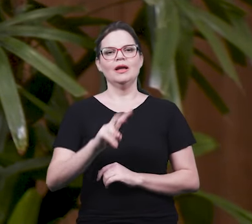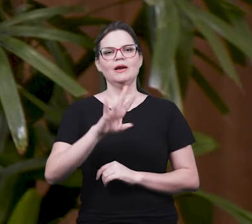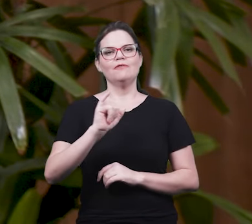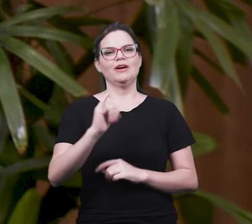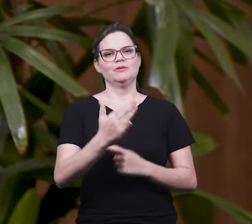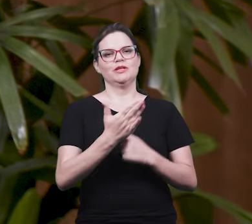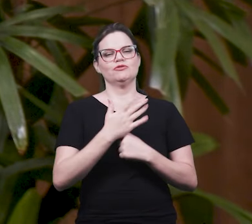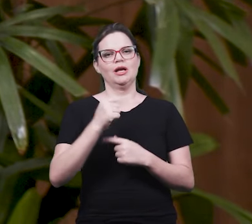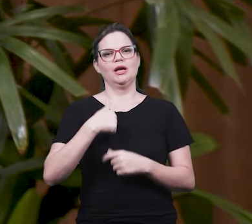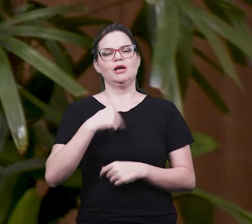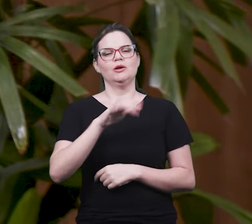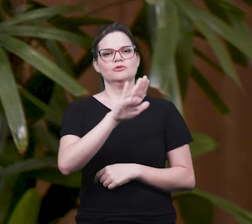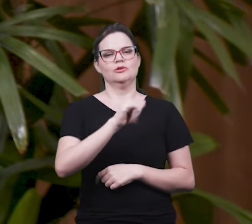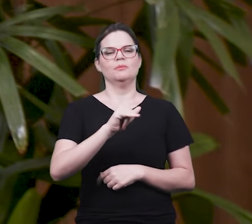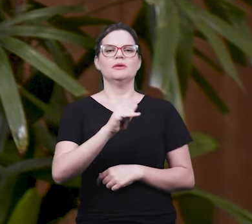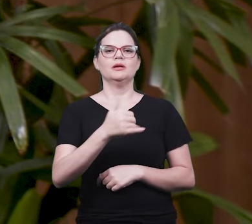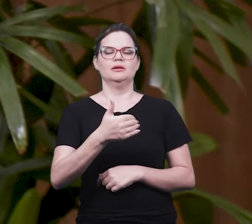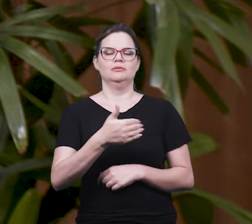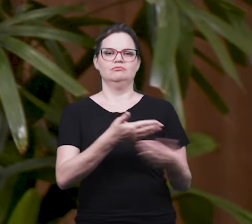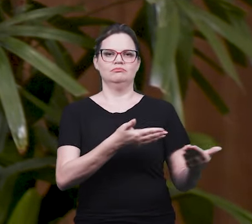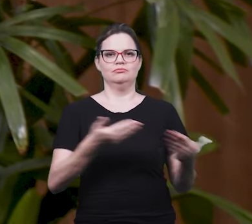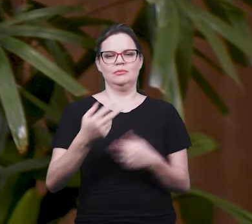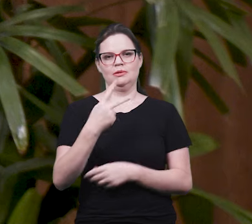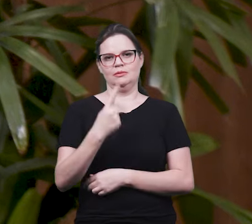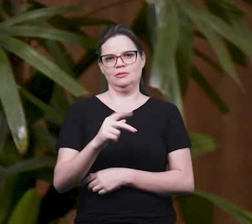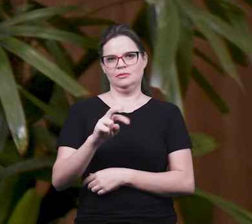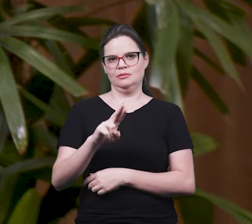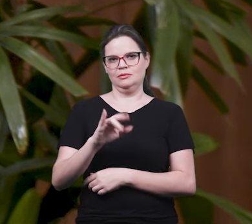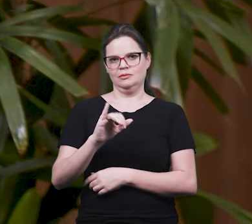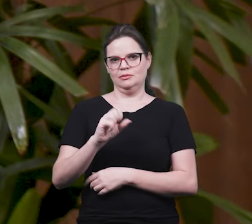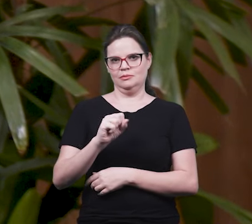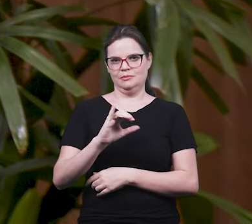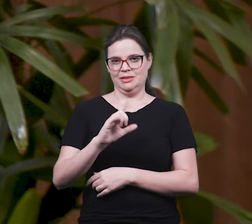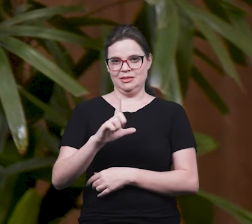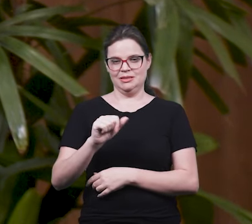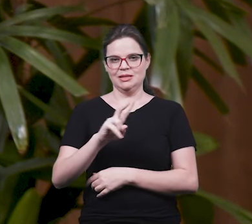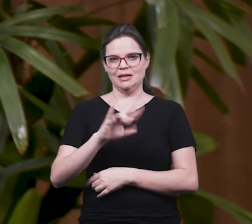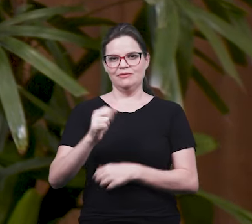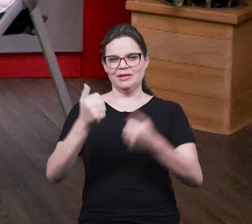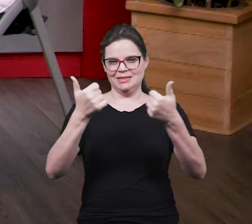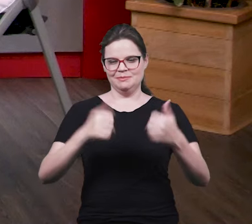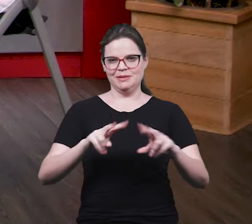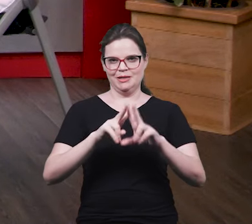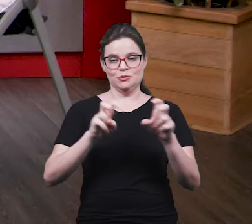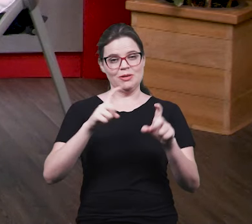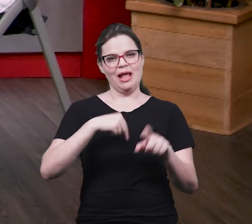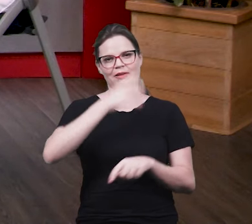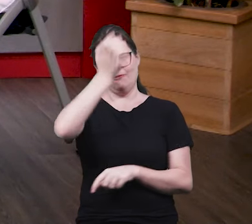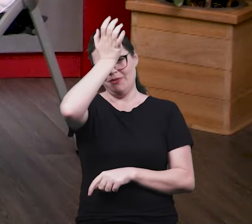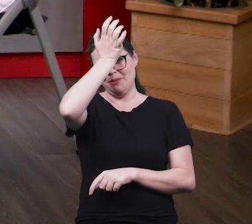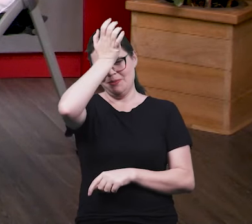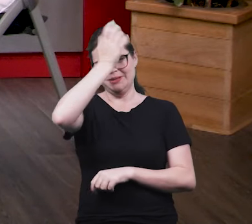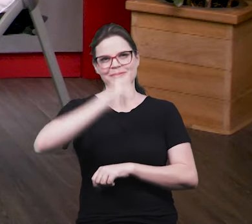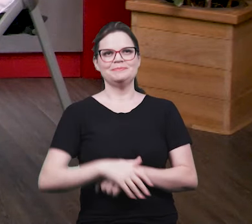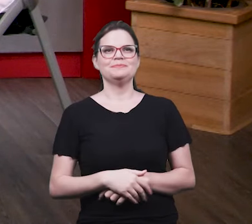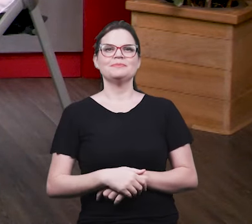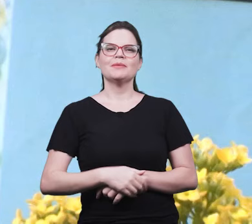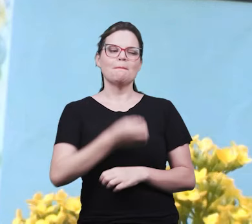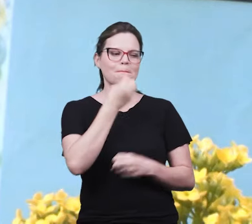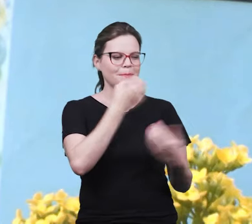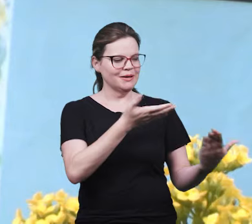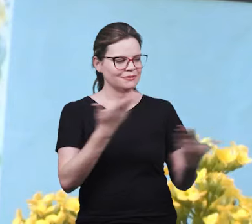tema, convidei a enfermeira pediatra Priscila Perim para falarmos mais deste assunto. Seja bem-vinda, Priscila, novamente.